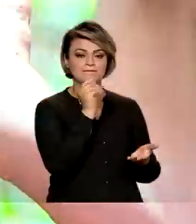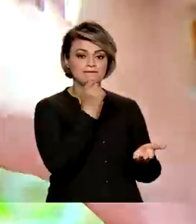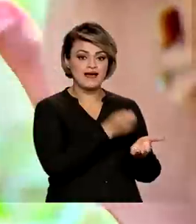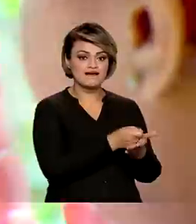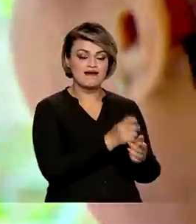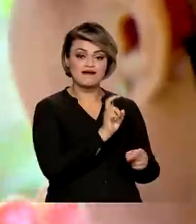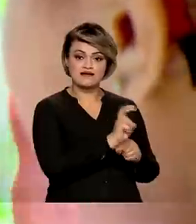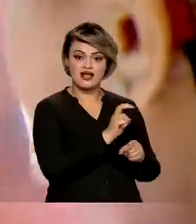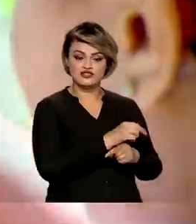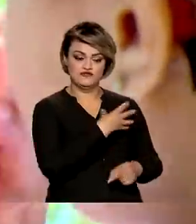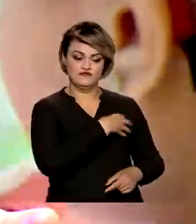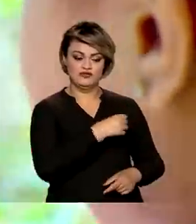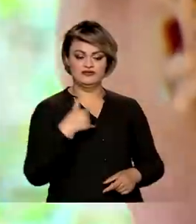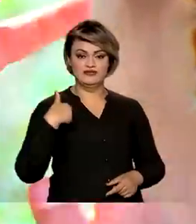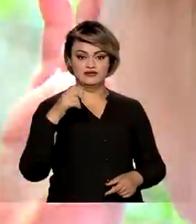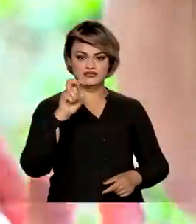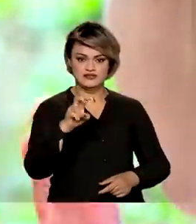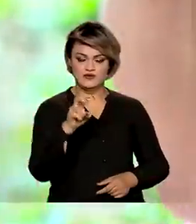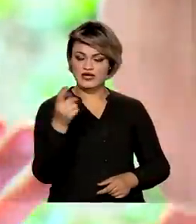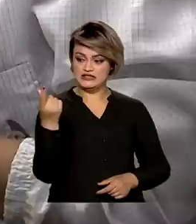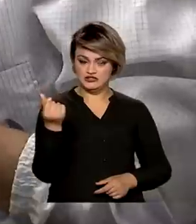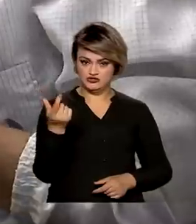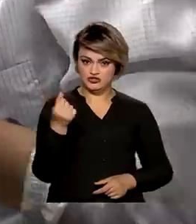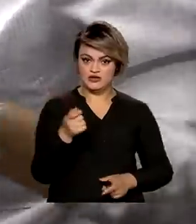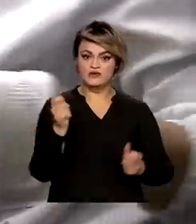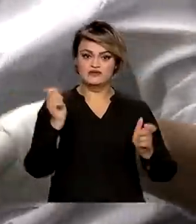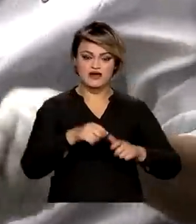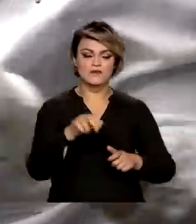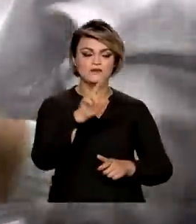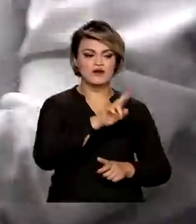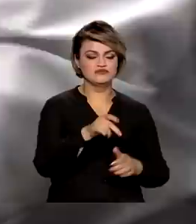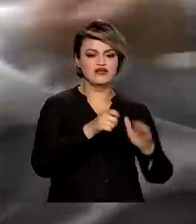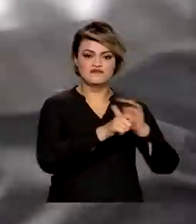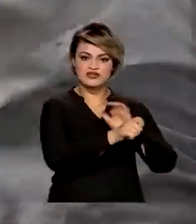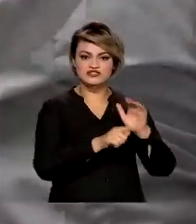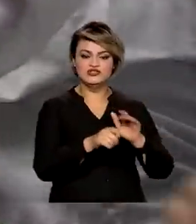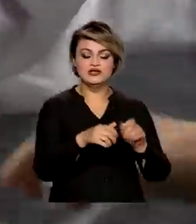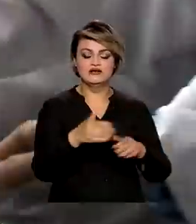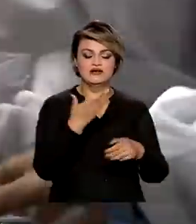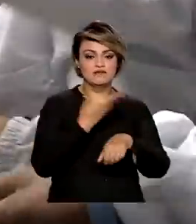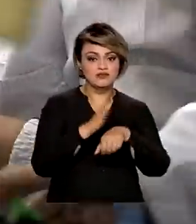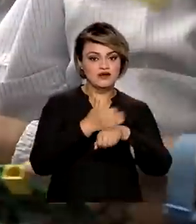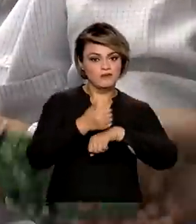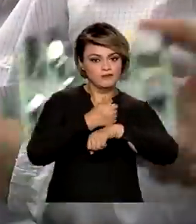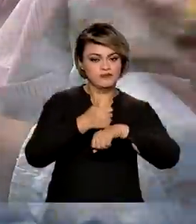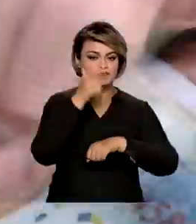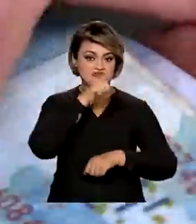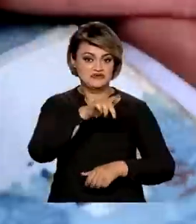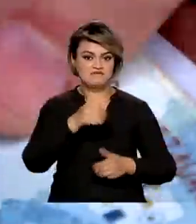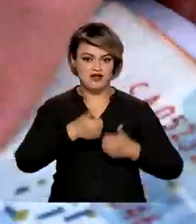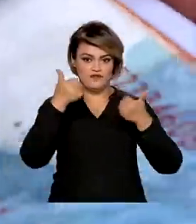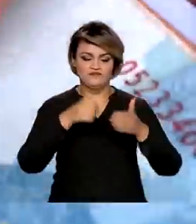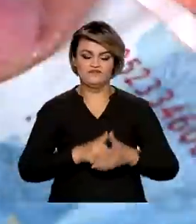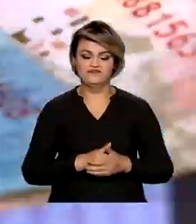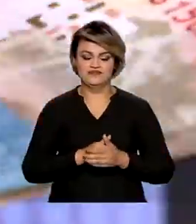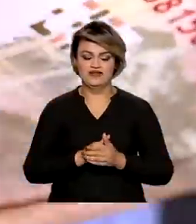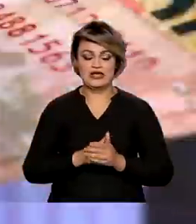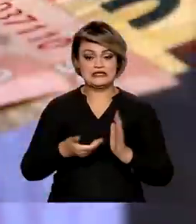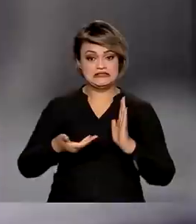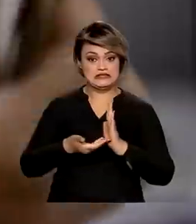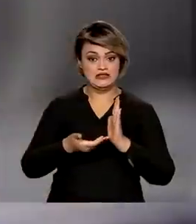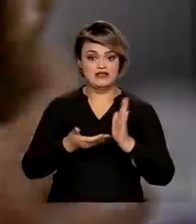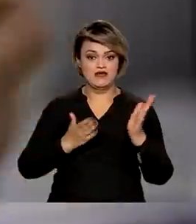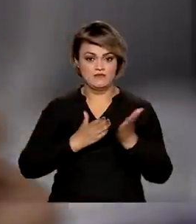creche dos filhos de até cinco anos os recursos do fundo também podem ser investidos na qualificação profissional Senado